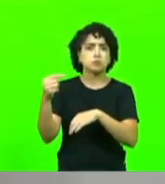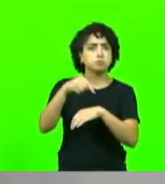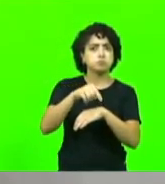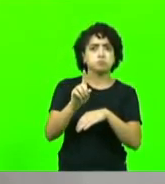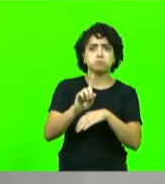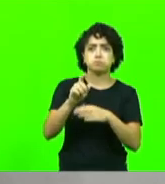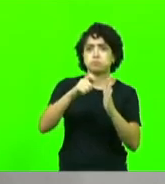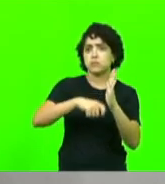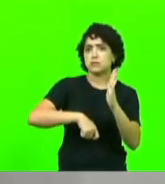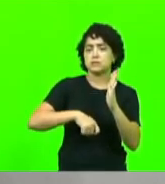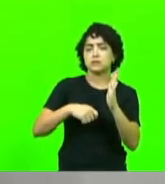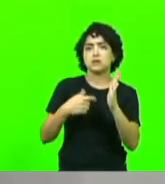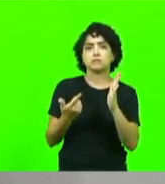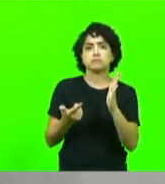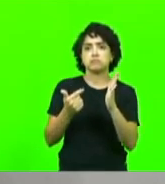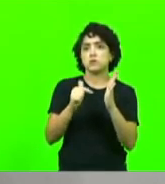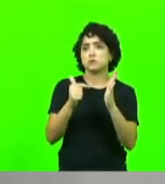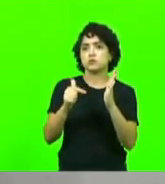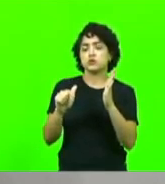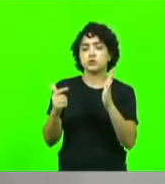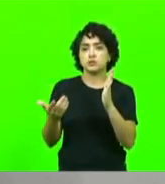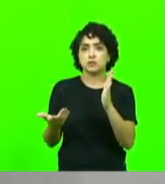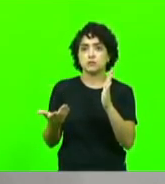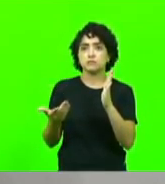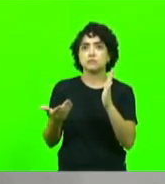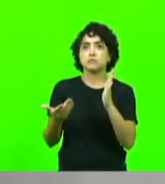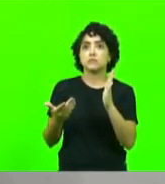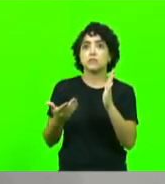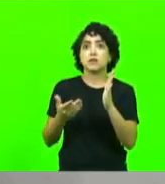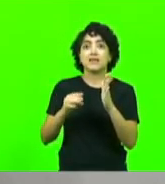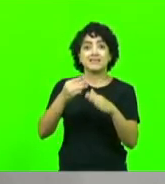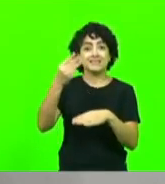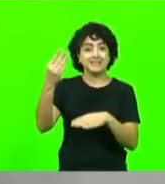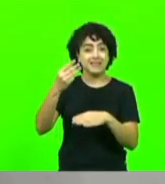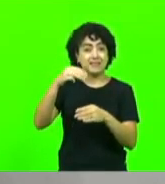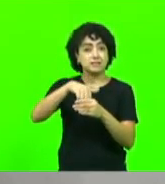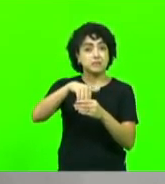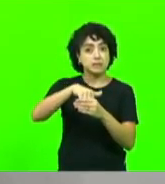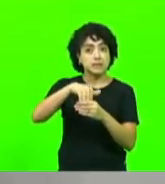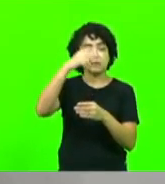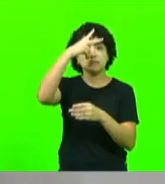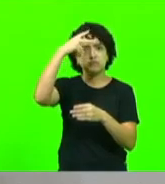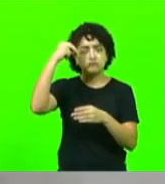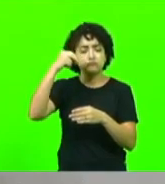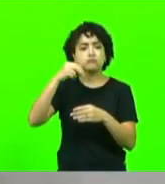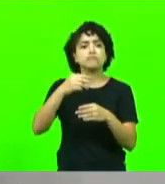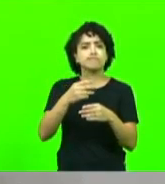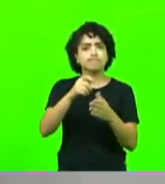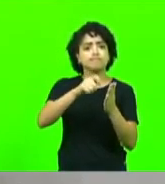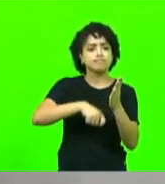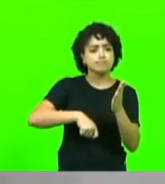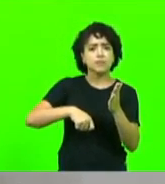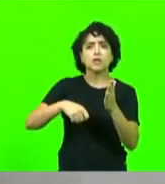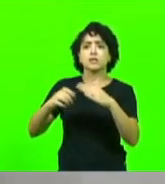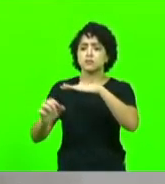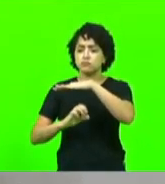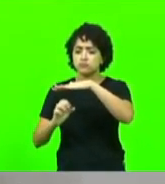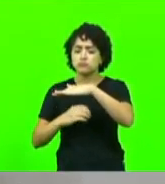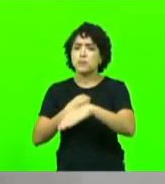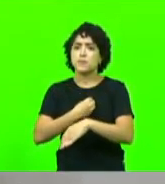essa ordem de serviço. Eu, durante os meus 3 mandatos de prefeito, sempre que assinei uma ordem de serviço, estava um empreiteiro presente,